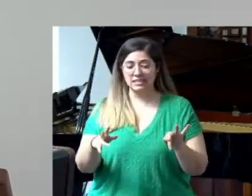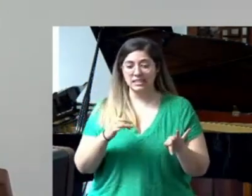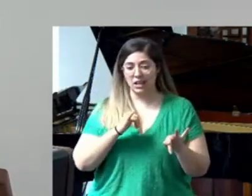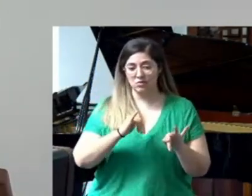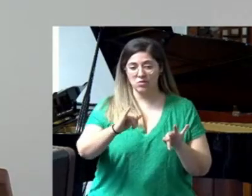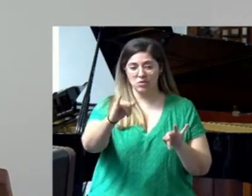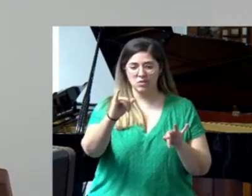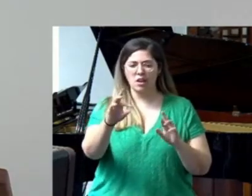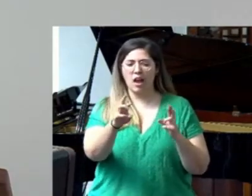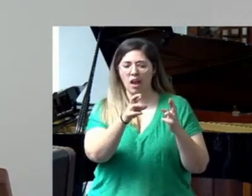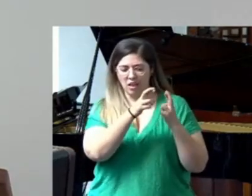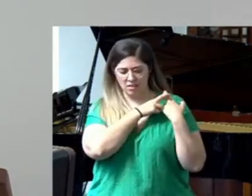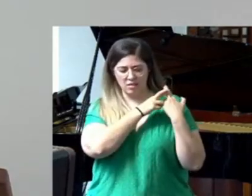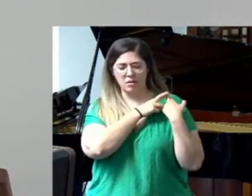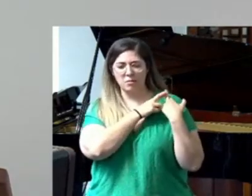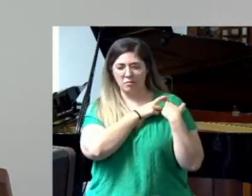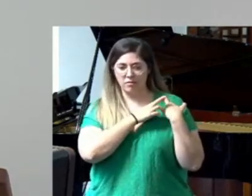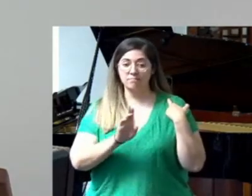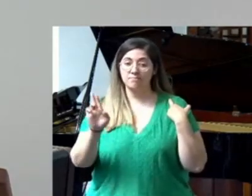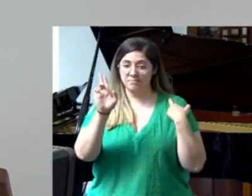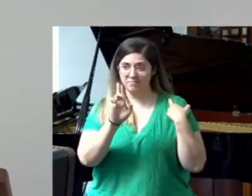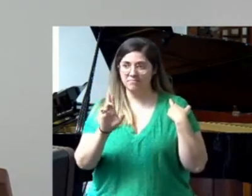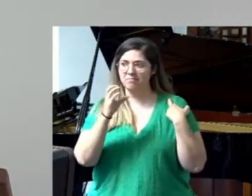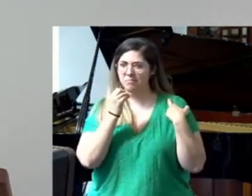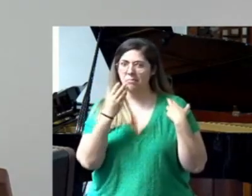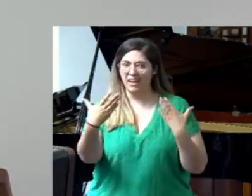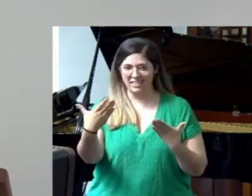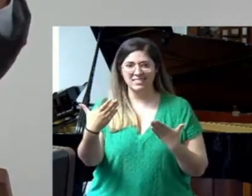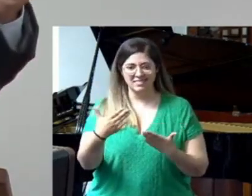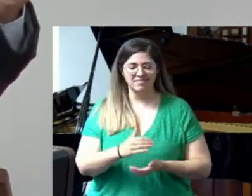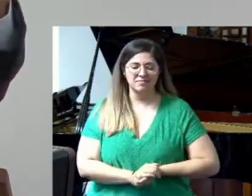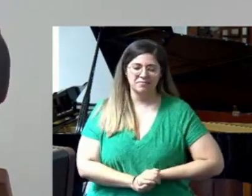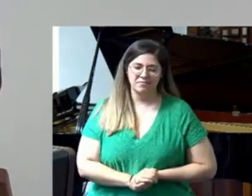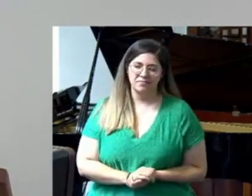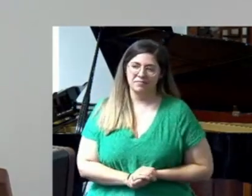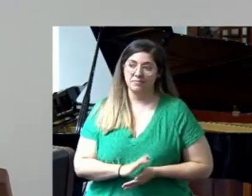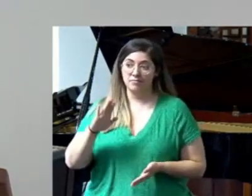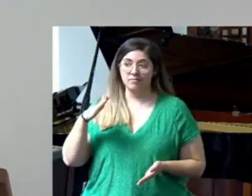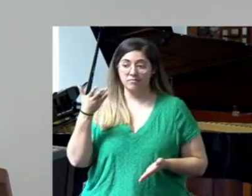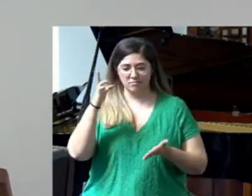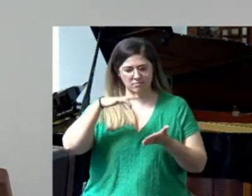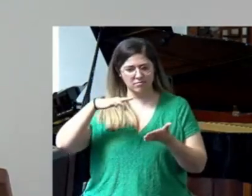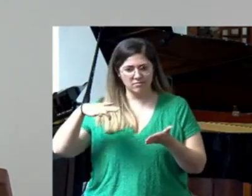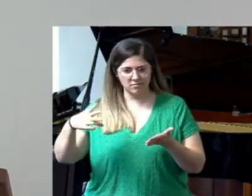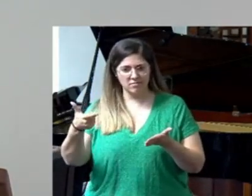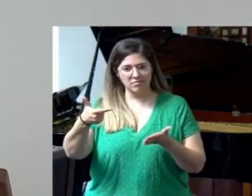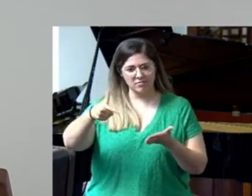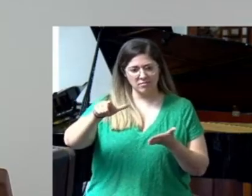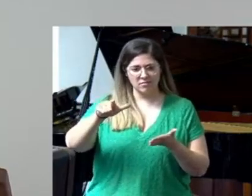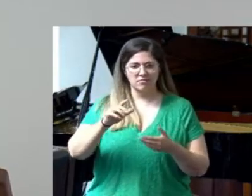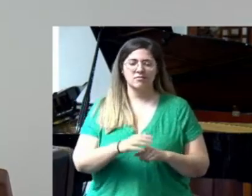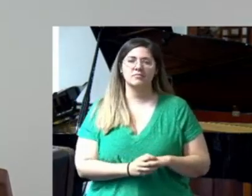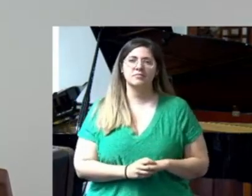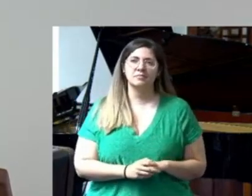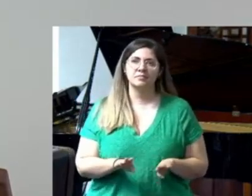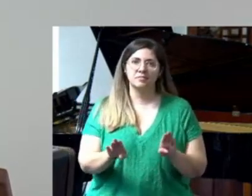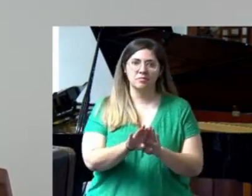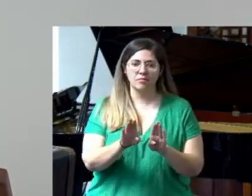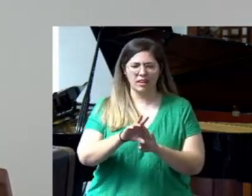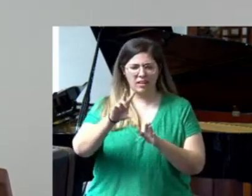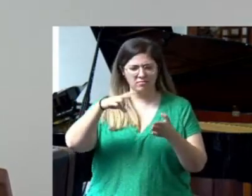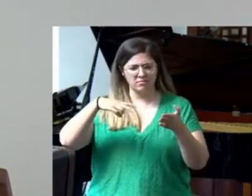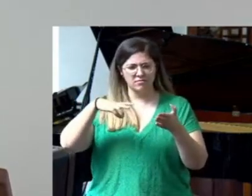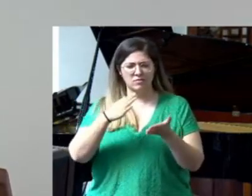essa responsabilidade da prática do bem. Por isso, quando nós lemos aqui, quando o seminarista Jonathan leu no